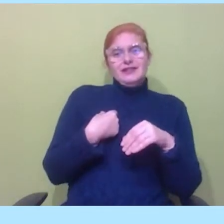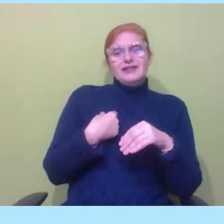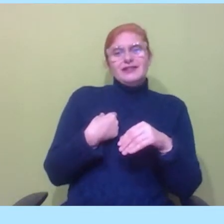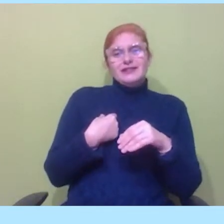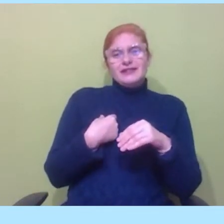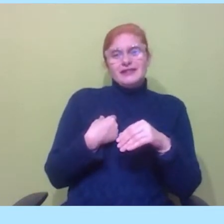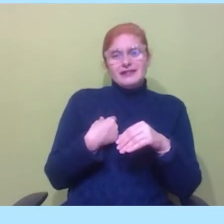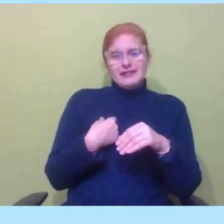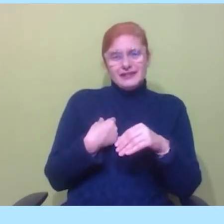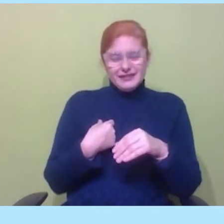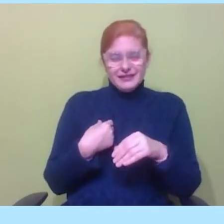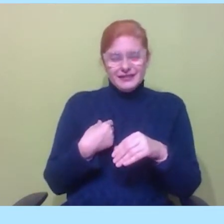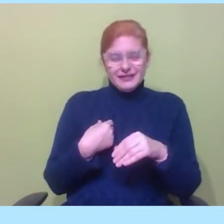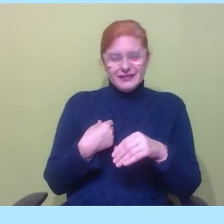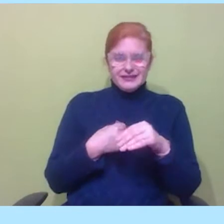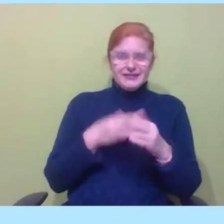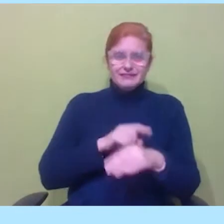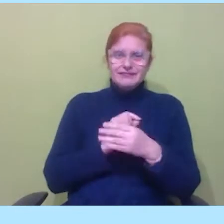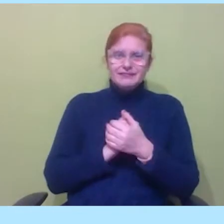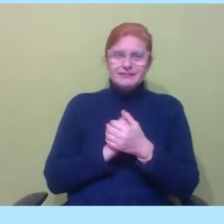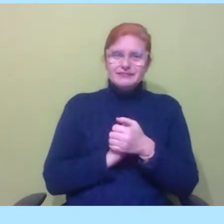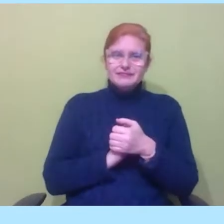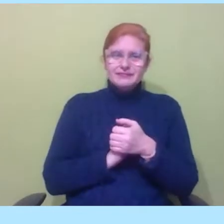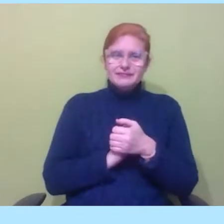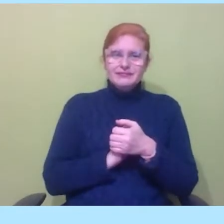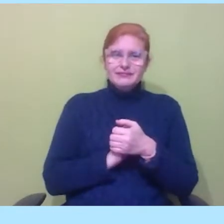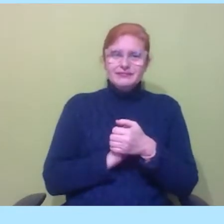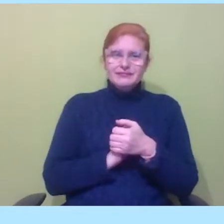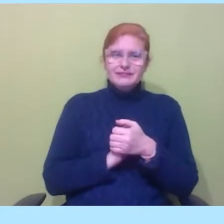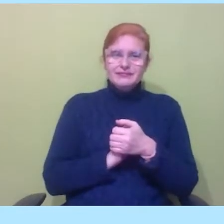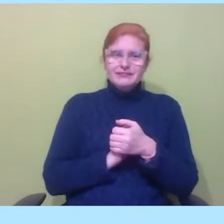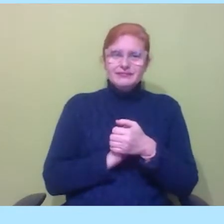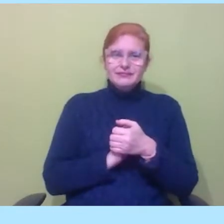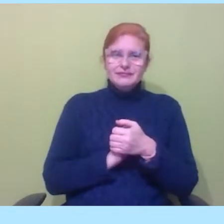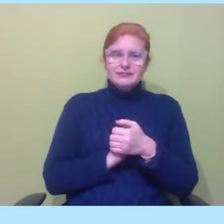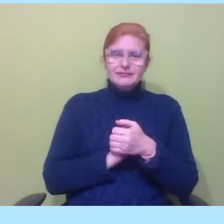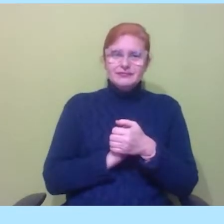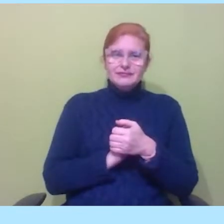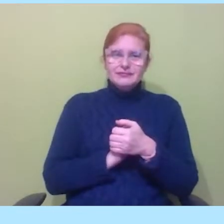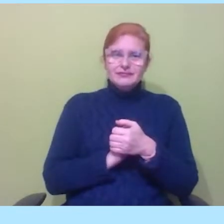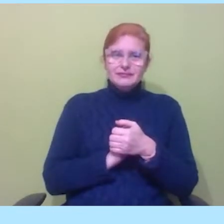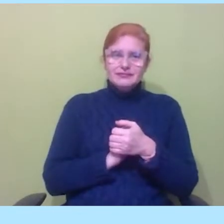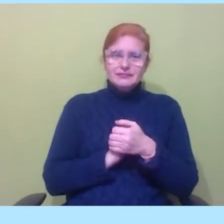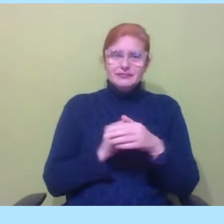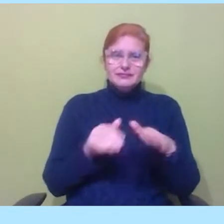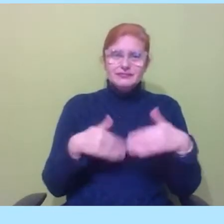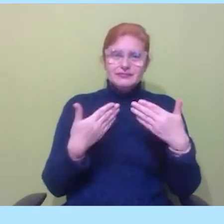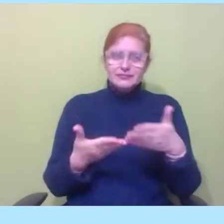né, esse chorinho de estender um pouquinho mais, então só para a gente também poder